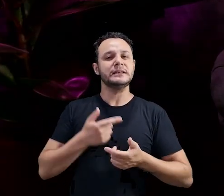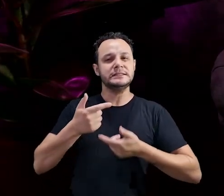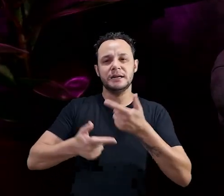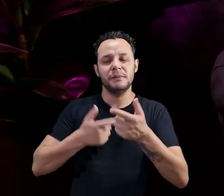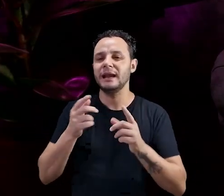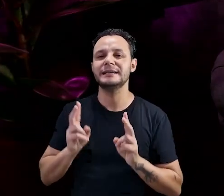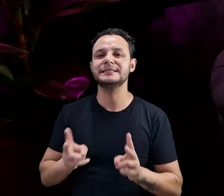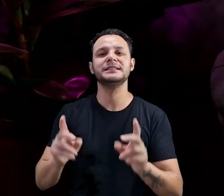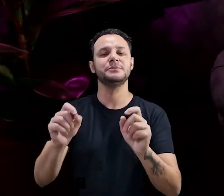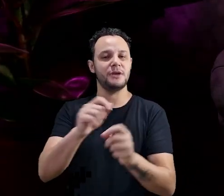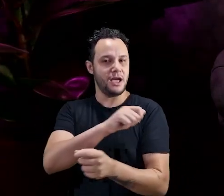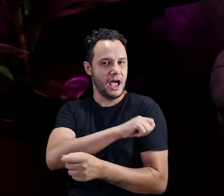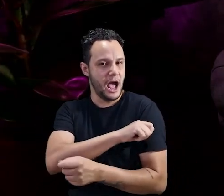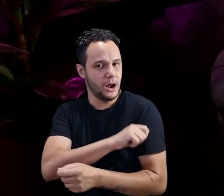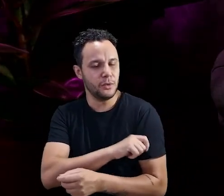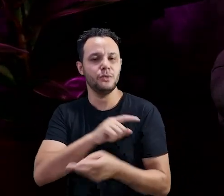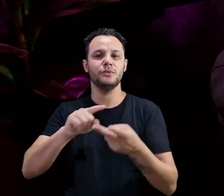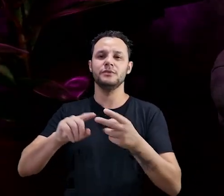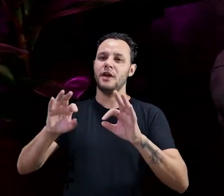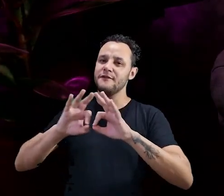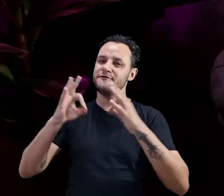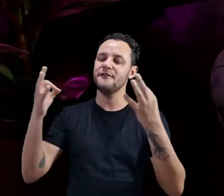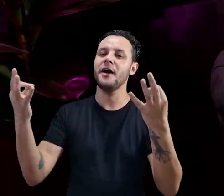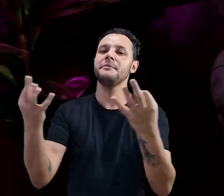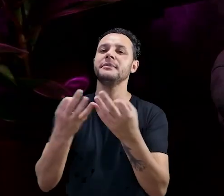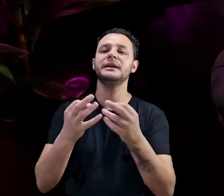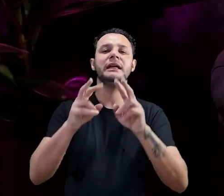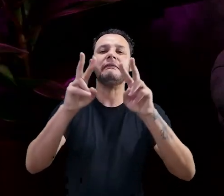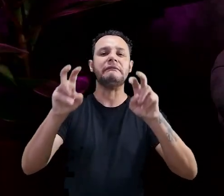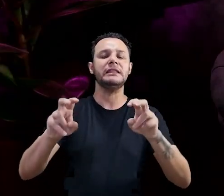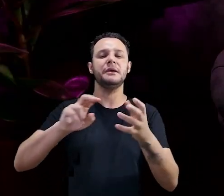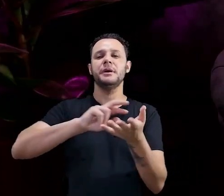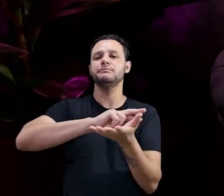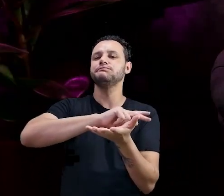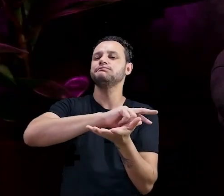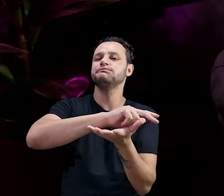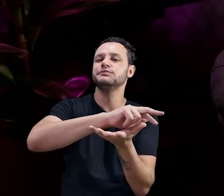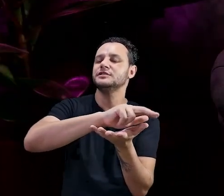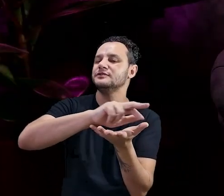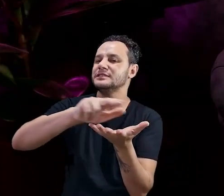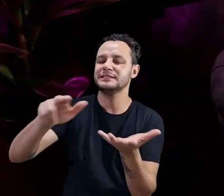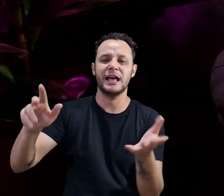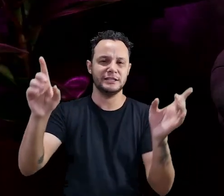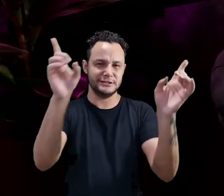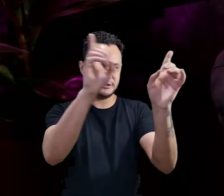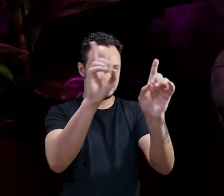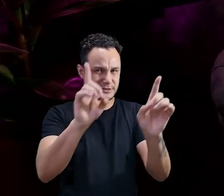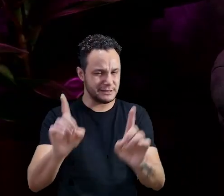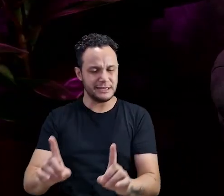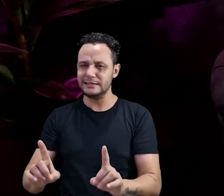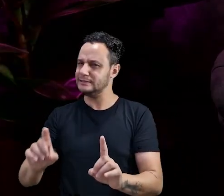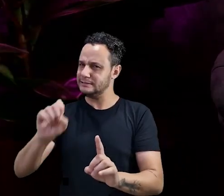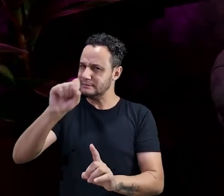permanentemente com as crianças, com as famílias, né, com os adolescentes, sobre a diversidade, sobre a deficiência,